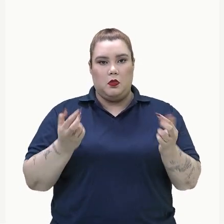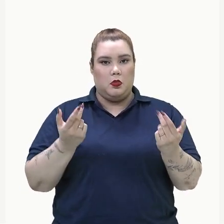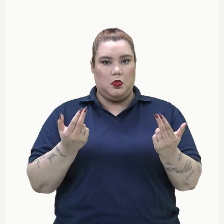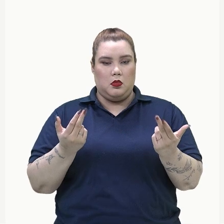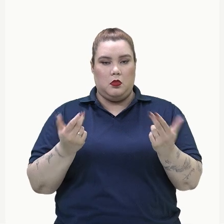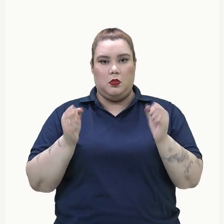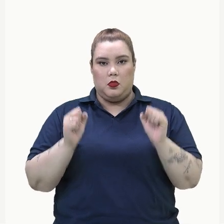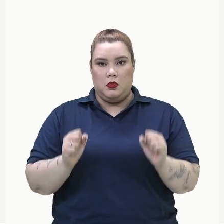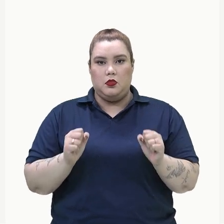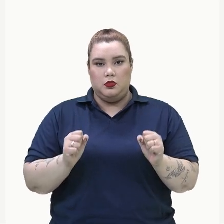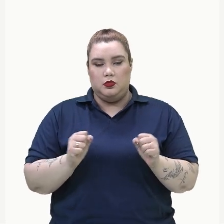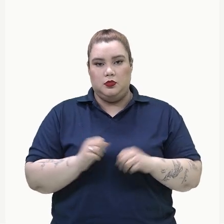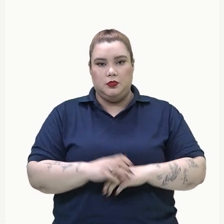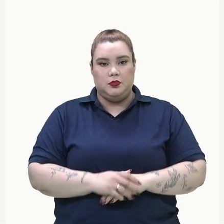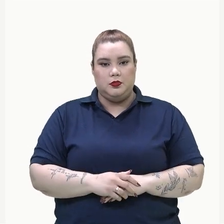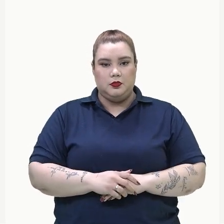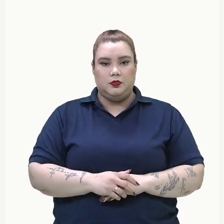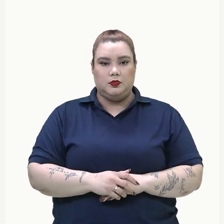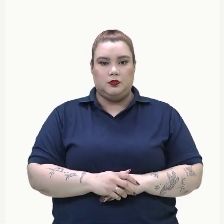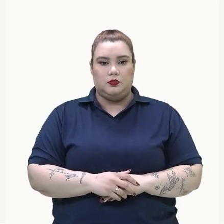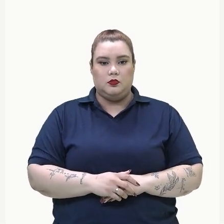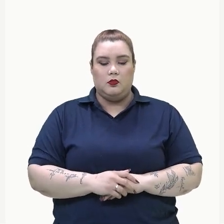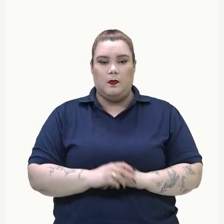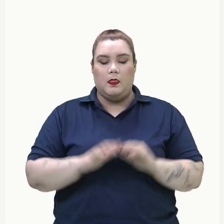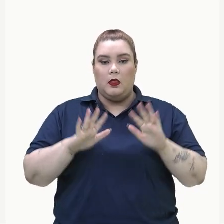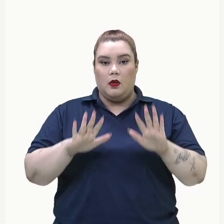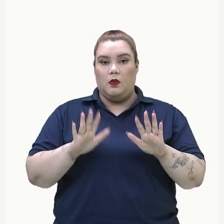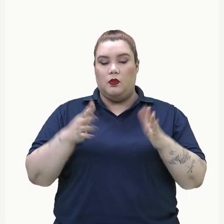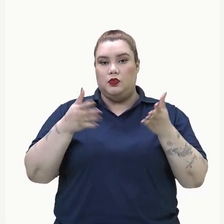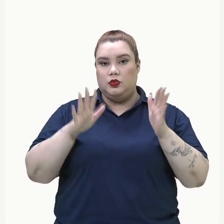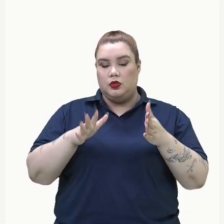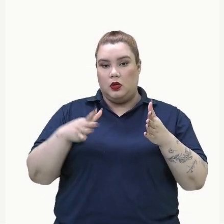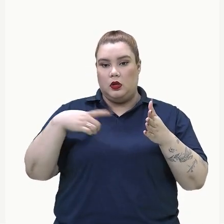são equivalentes, tá bom? E aí, uma vez que a gente